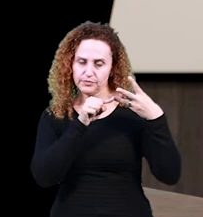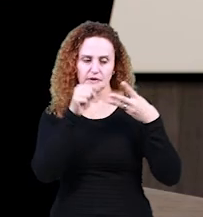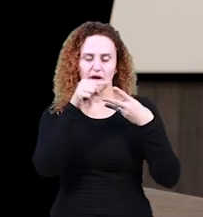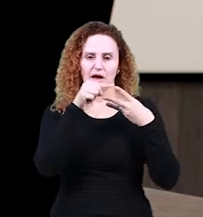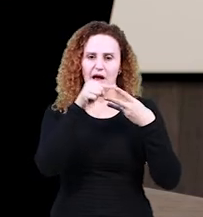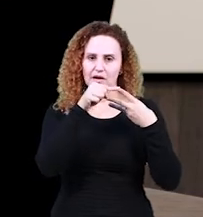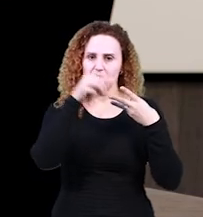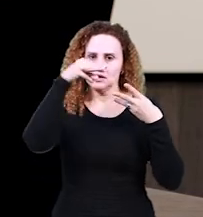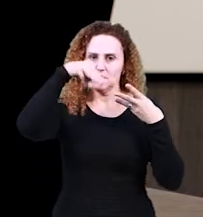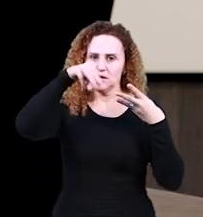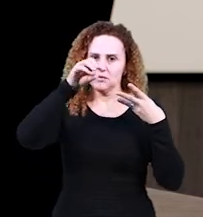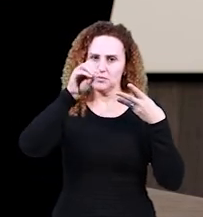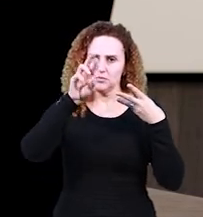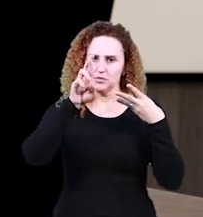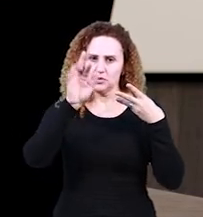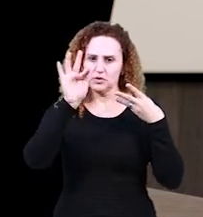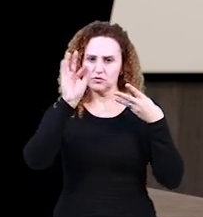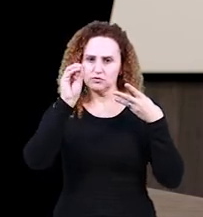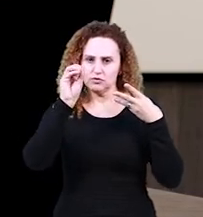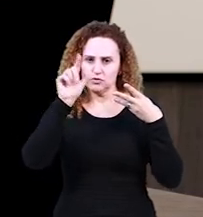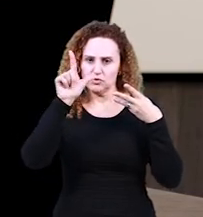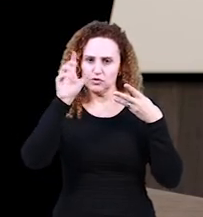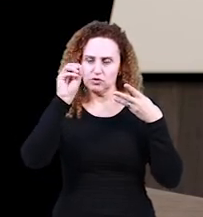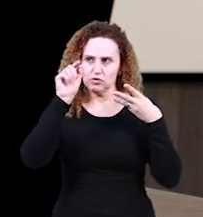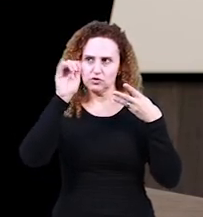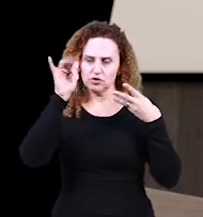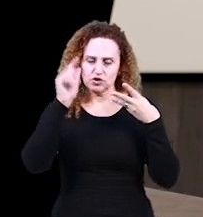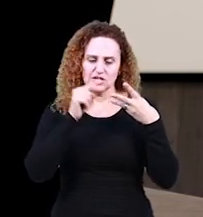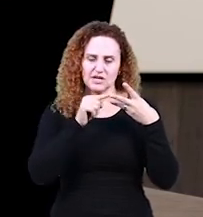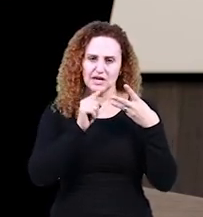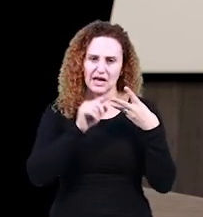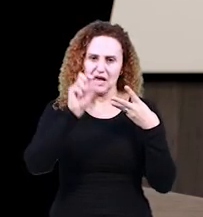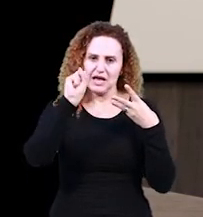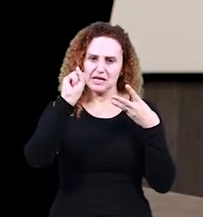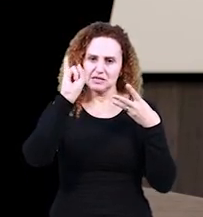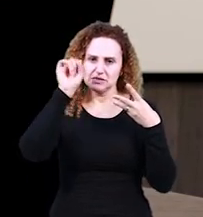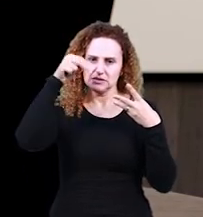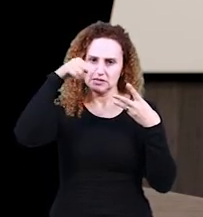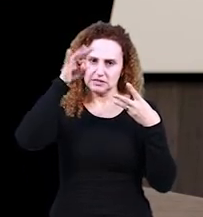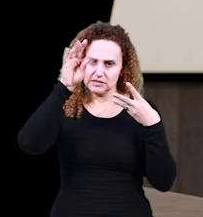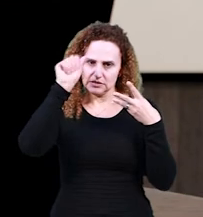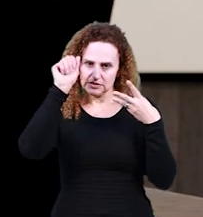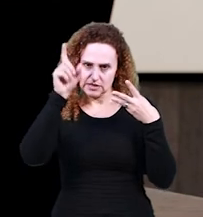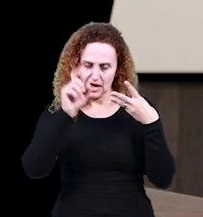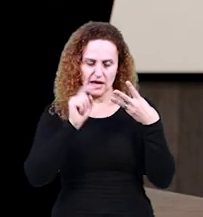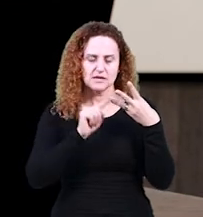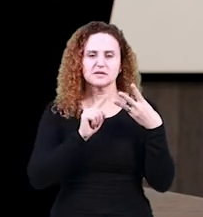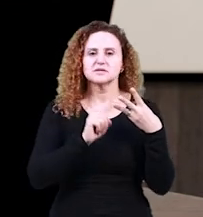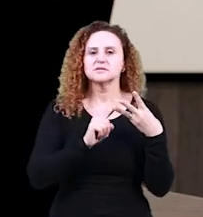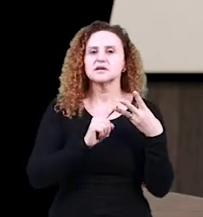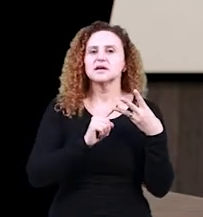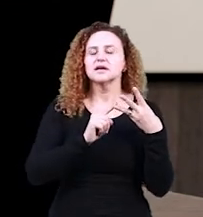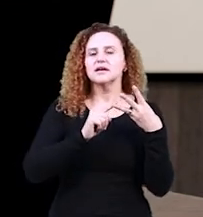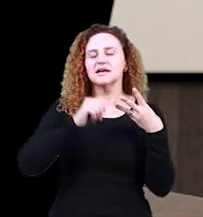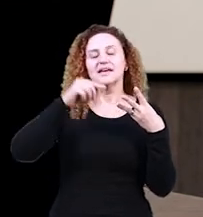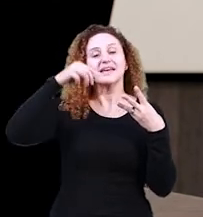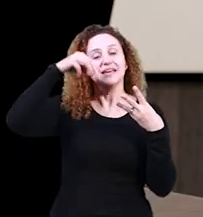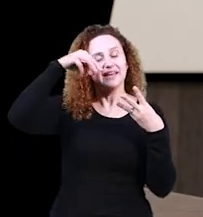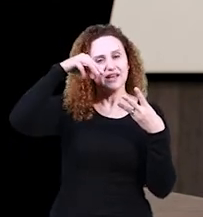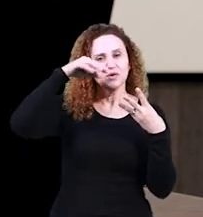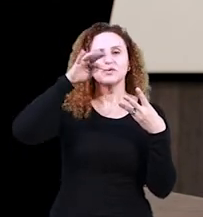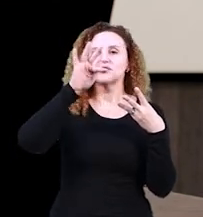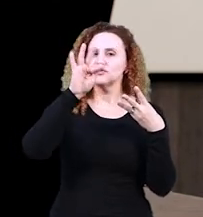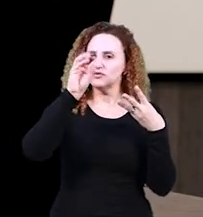a fonologia a morfologia sintaxe né então como vocês vem né a fonologia é a ciência que estuda os fonemas